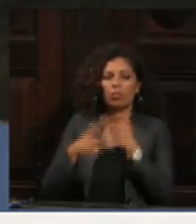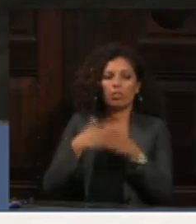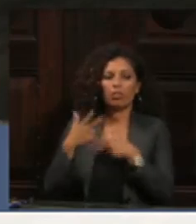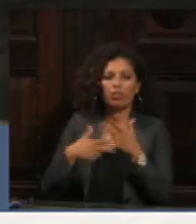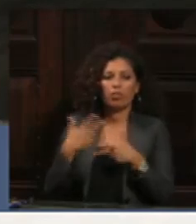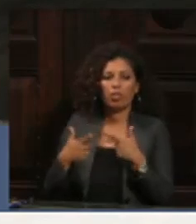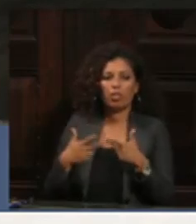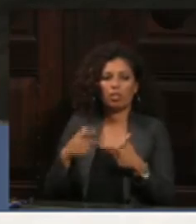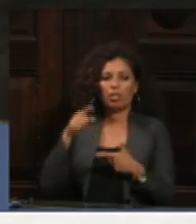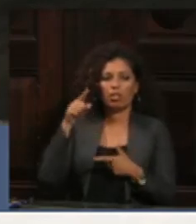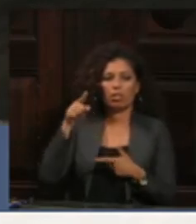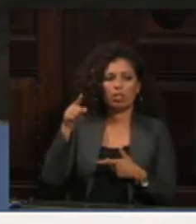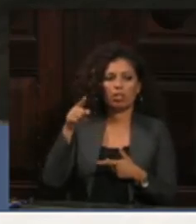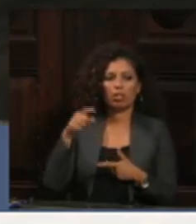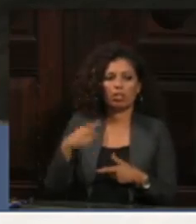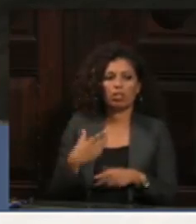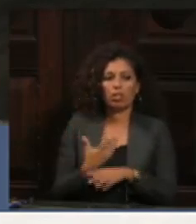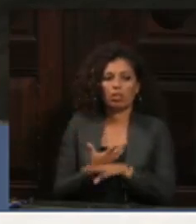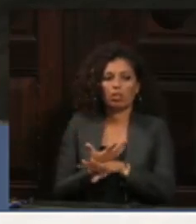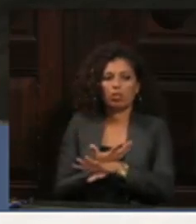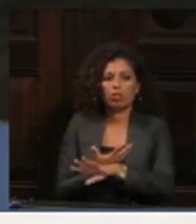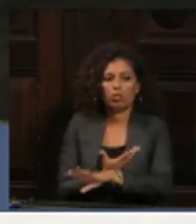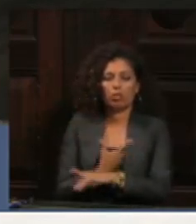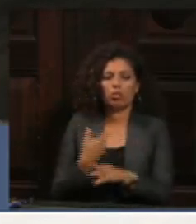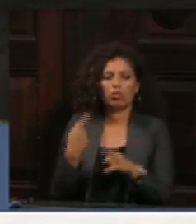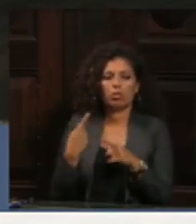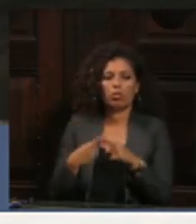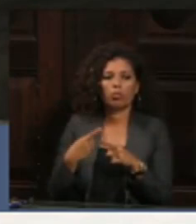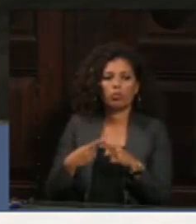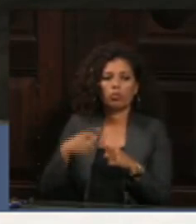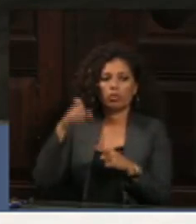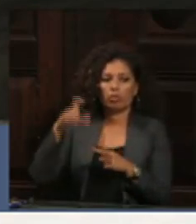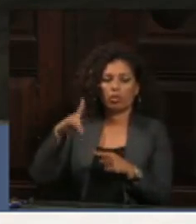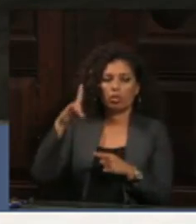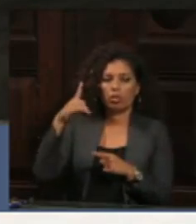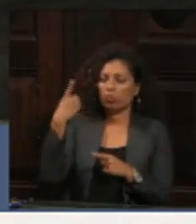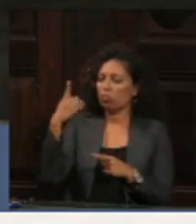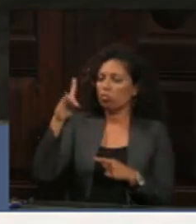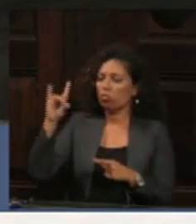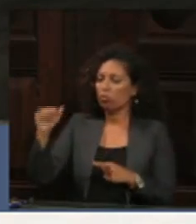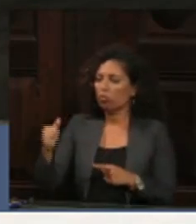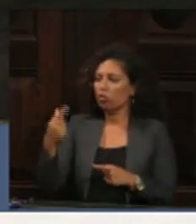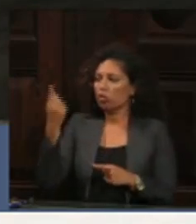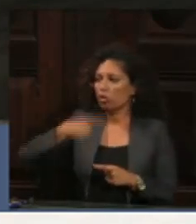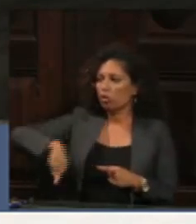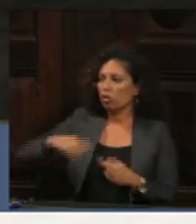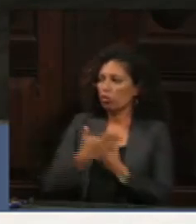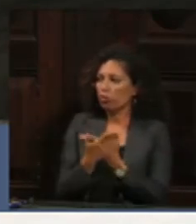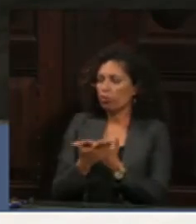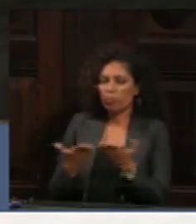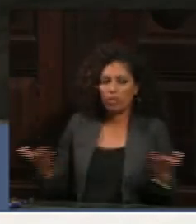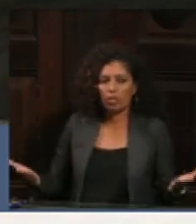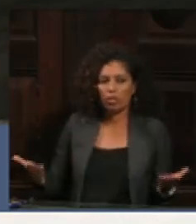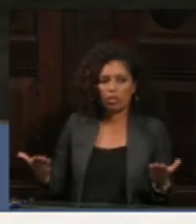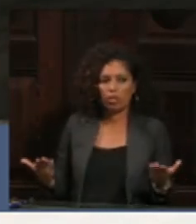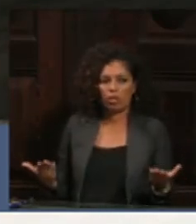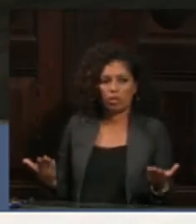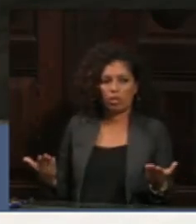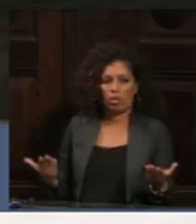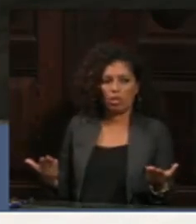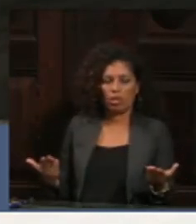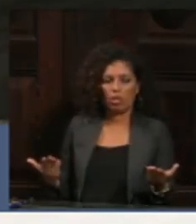E sabe por que é emocionado? Que é um dia que a gente perder a nossa humanidade, que a